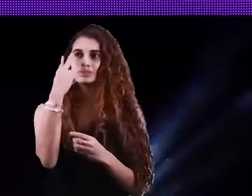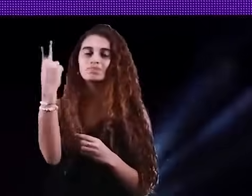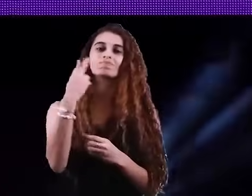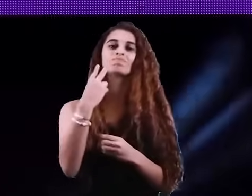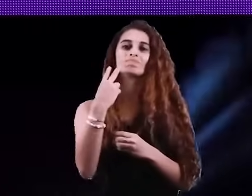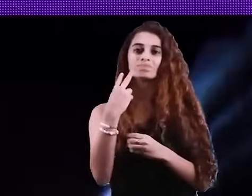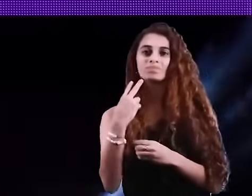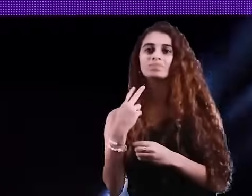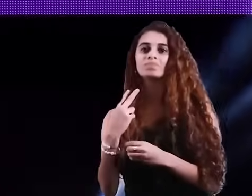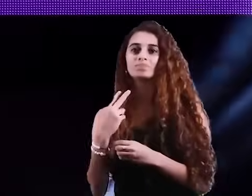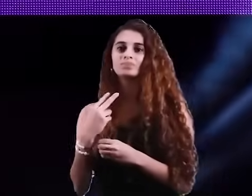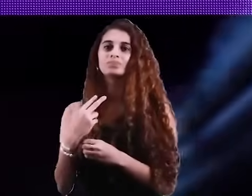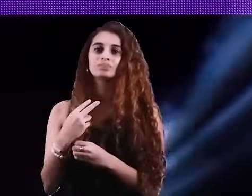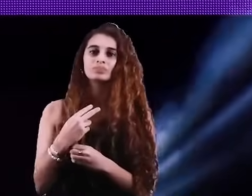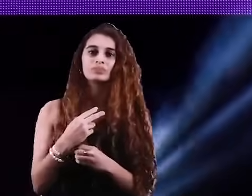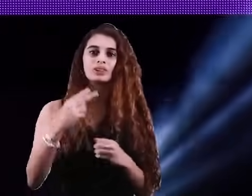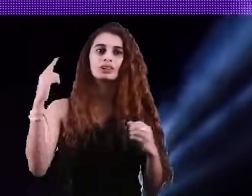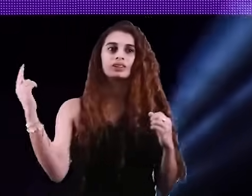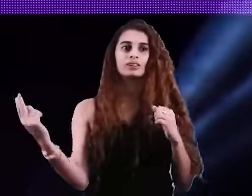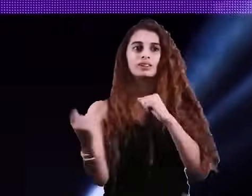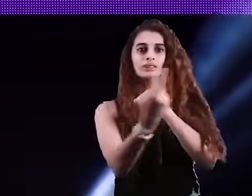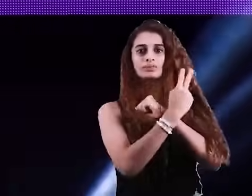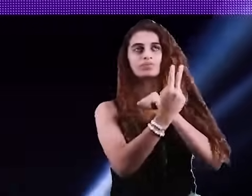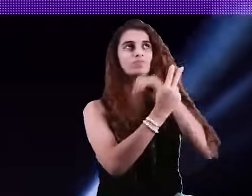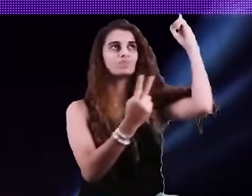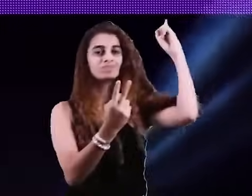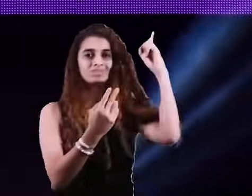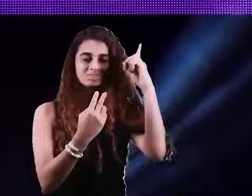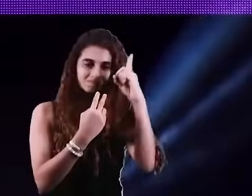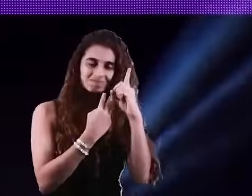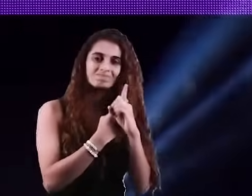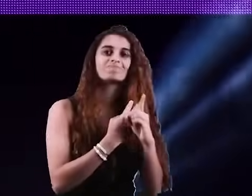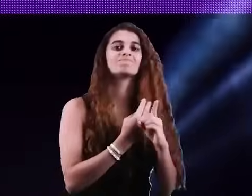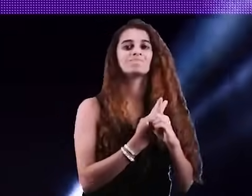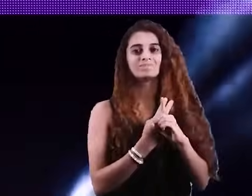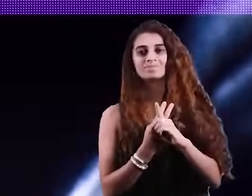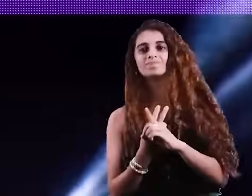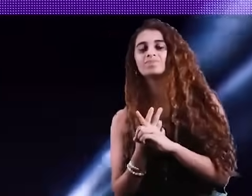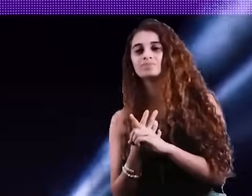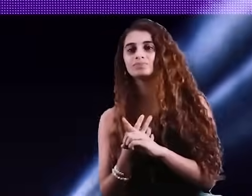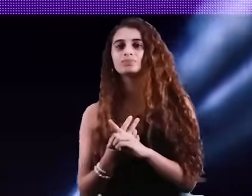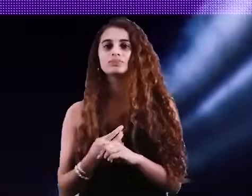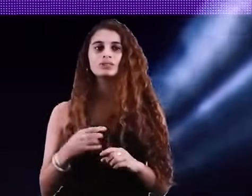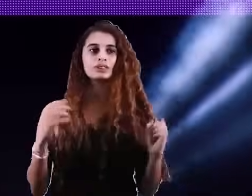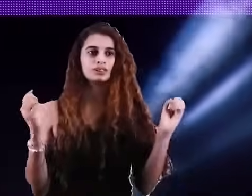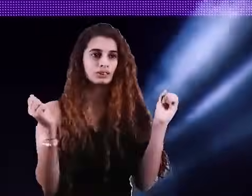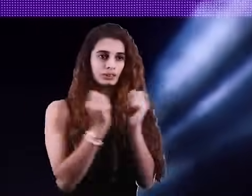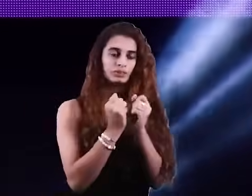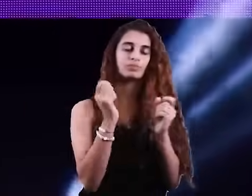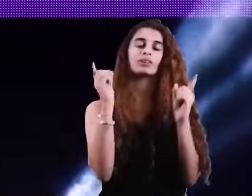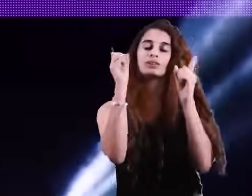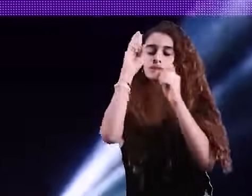Vai para o abrigo do Altíssimo. À sombra das asas do Senhor você encontra